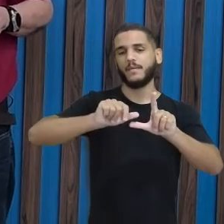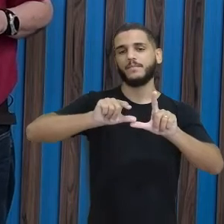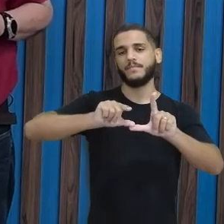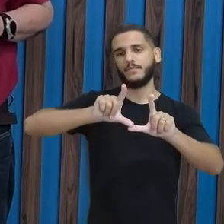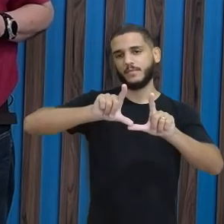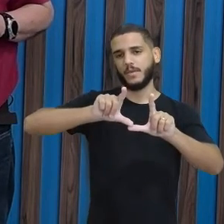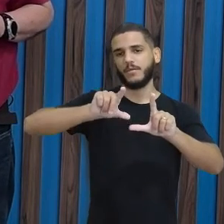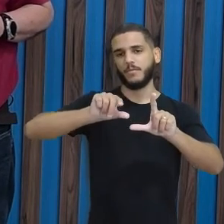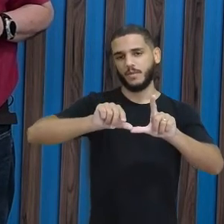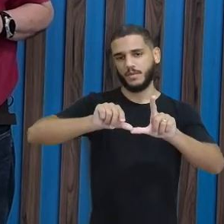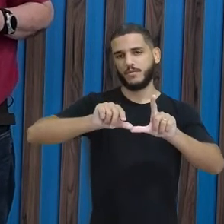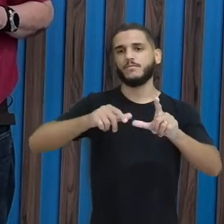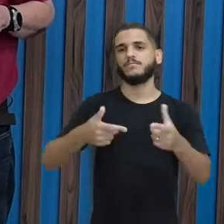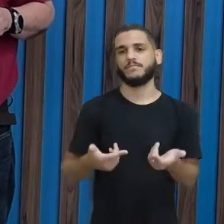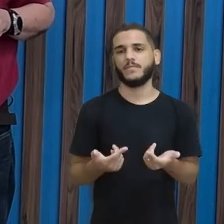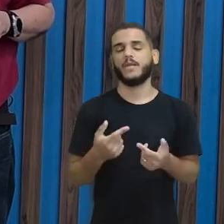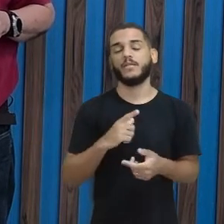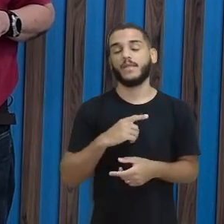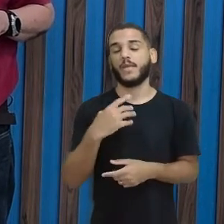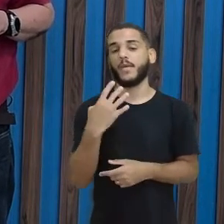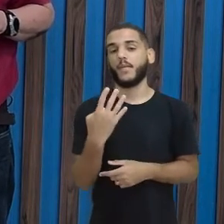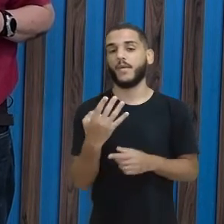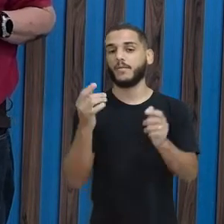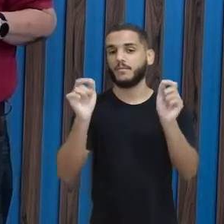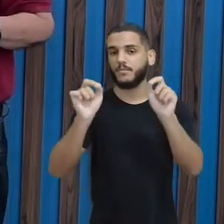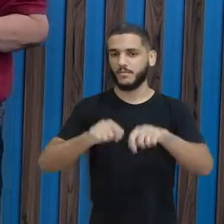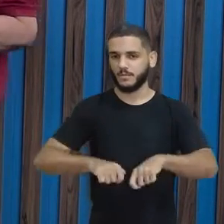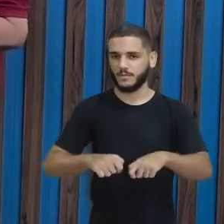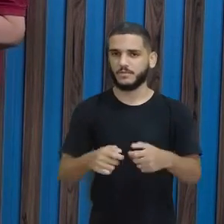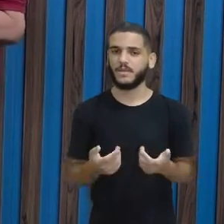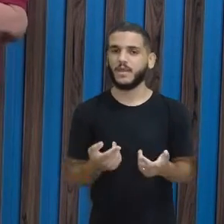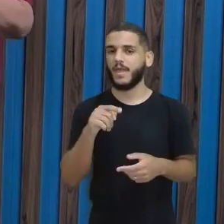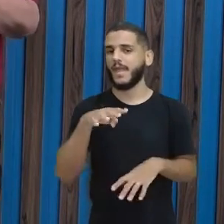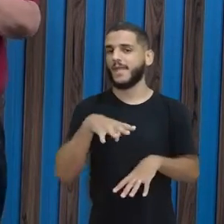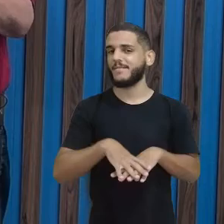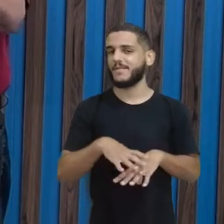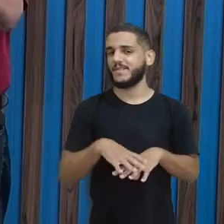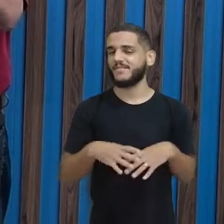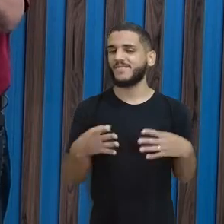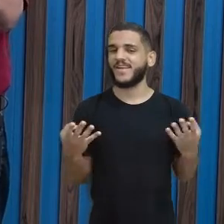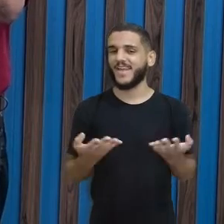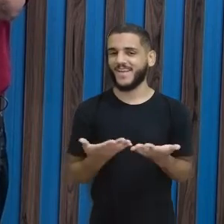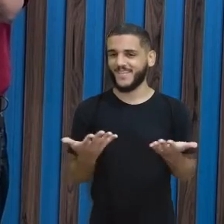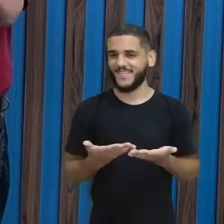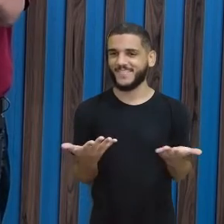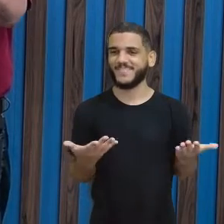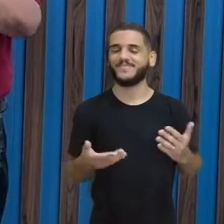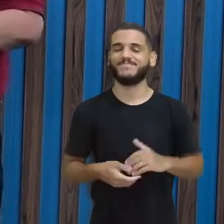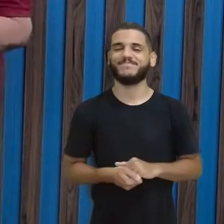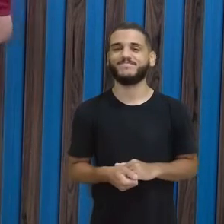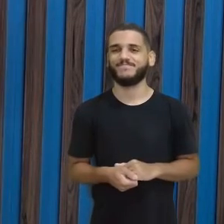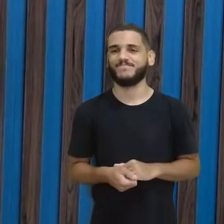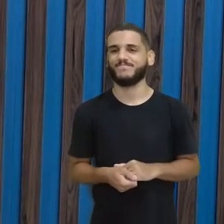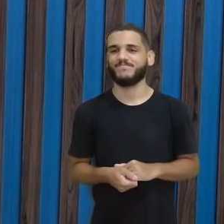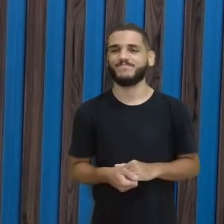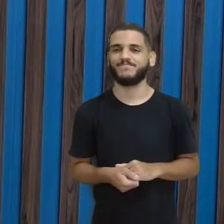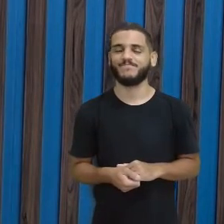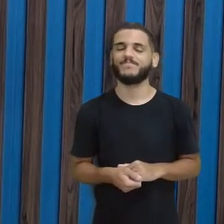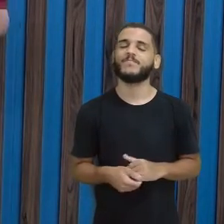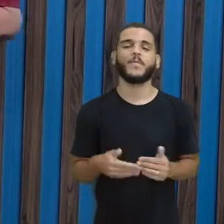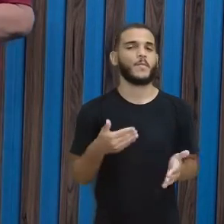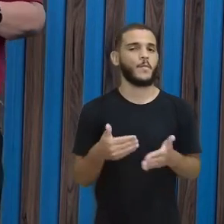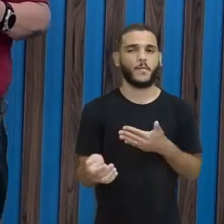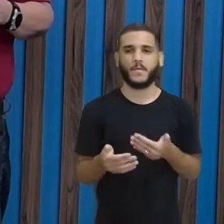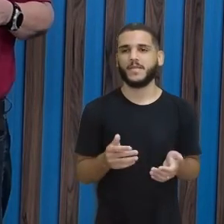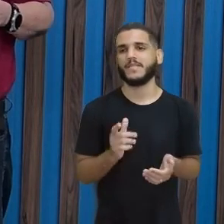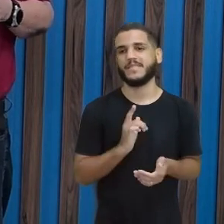Eu tenho quantas possibilidades? 4 possibilidades. Matemática agora, matemática. 4 possibilidades. Então pode nascer qualquer um desses